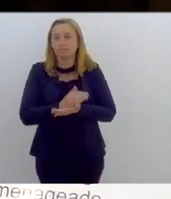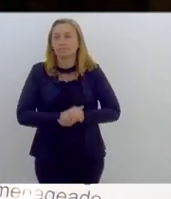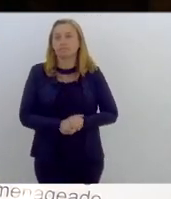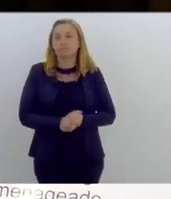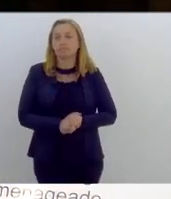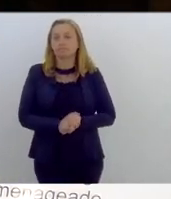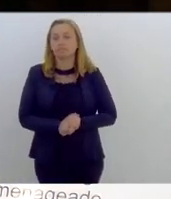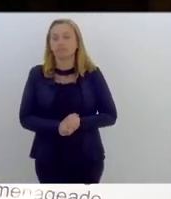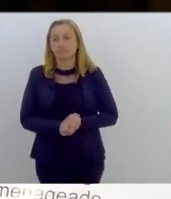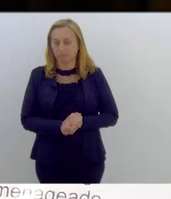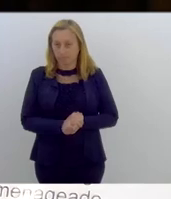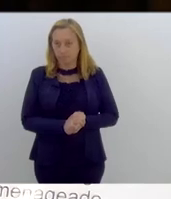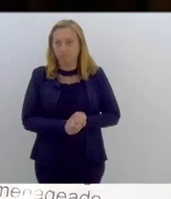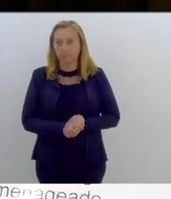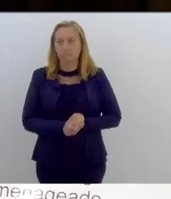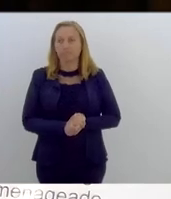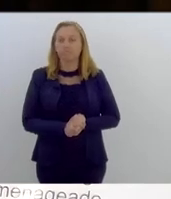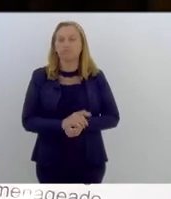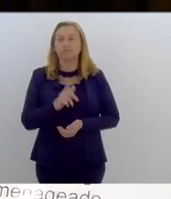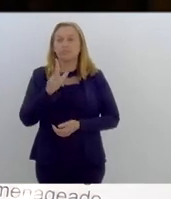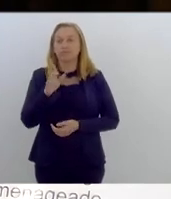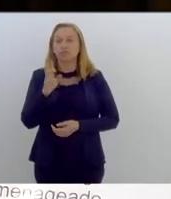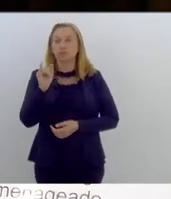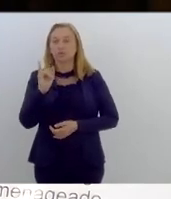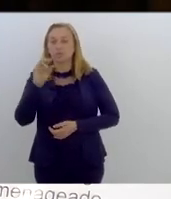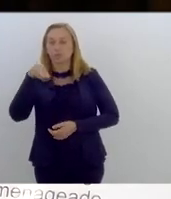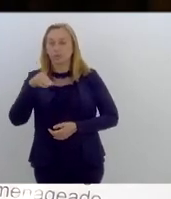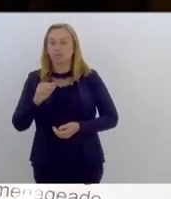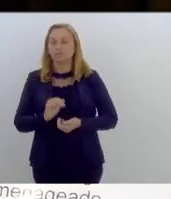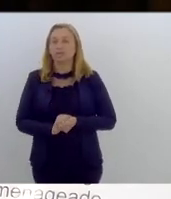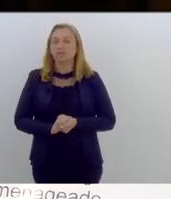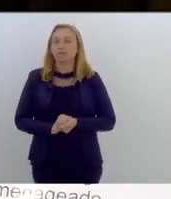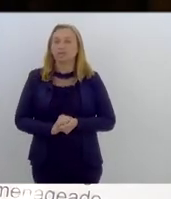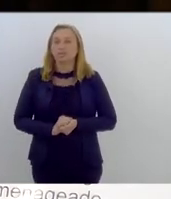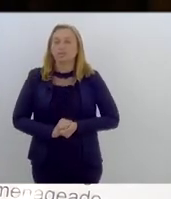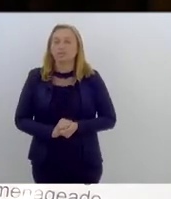balizada na lição de Rui Barbosa, tendo como